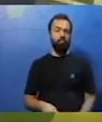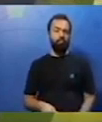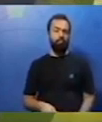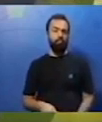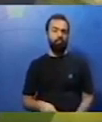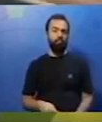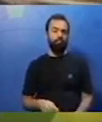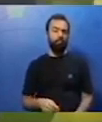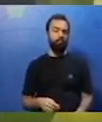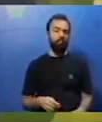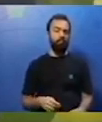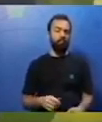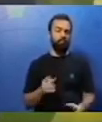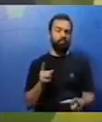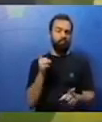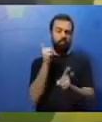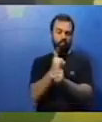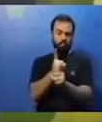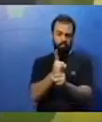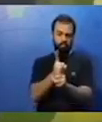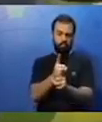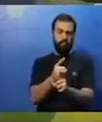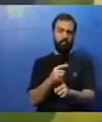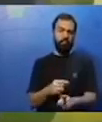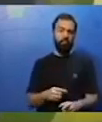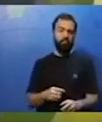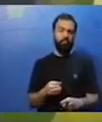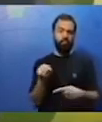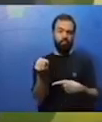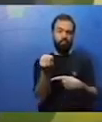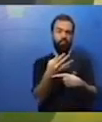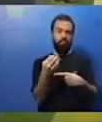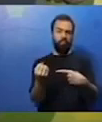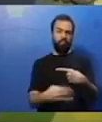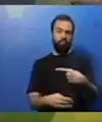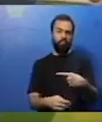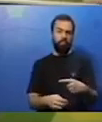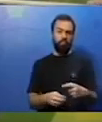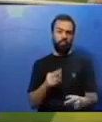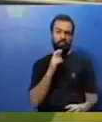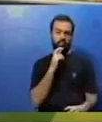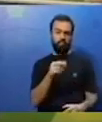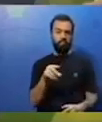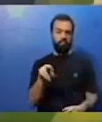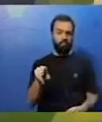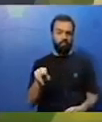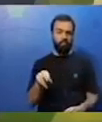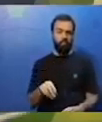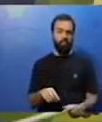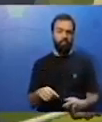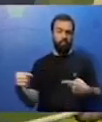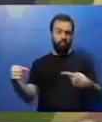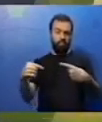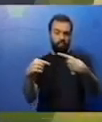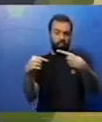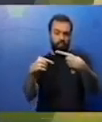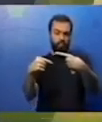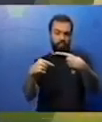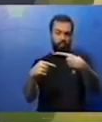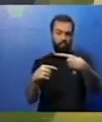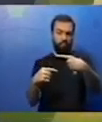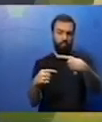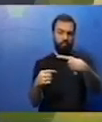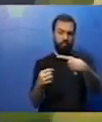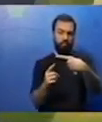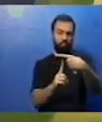encontrar uma fração equivalente cujo denominador é 100.